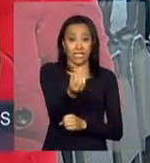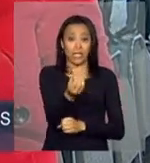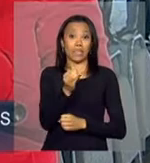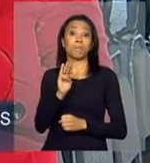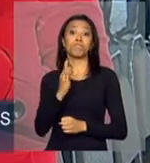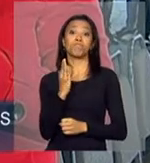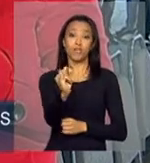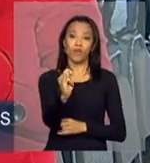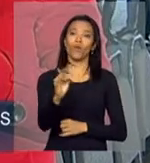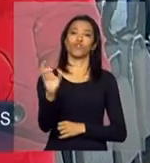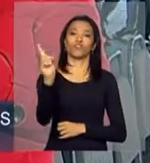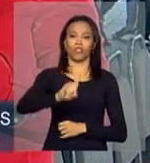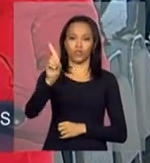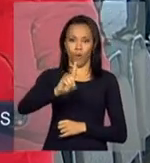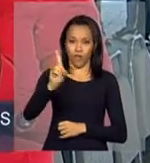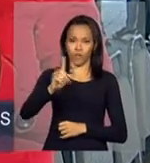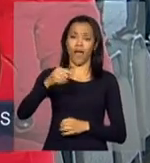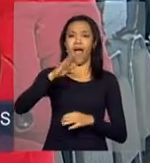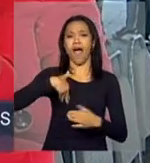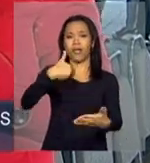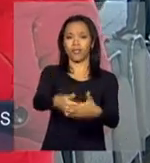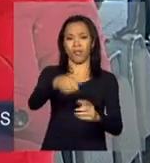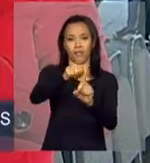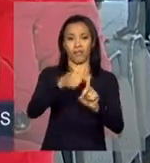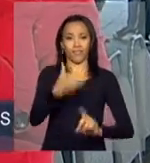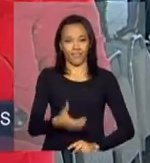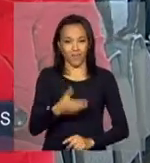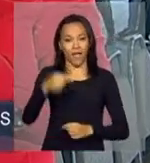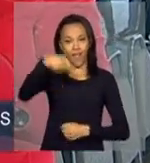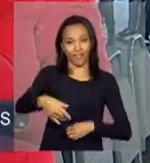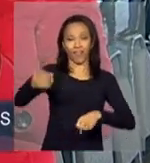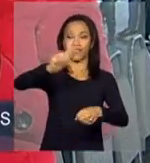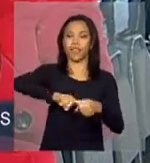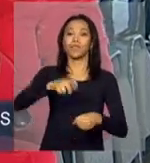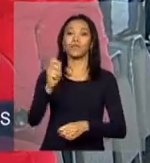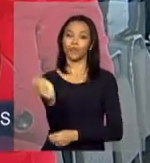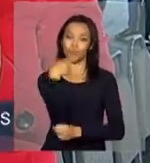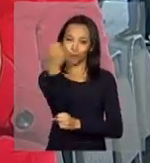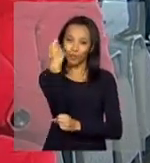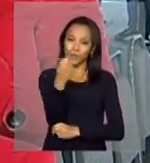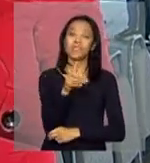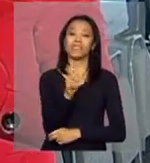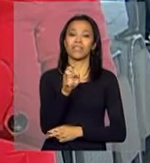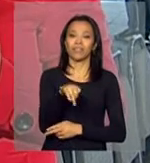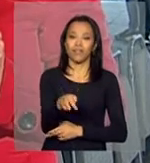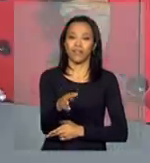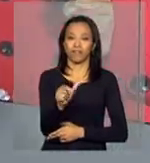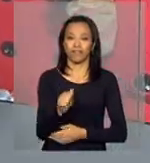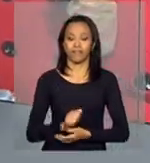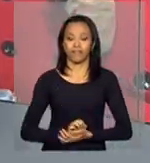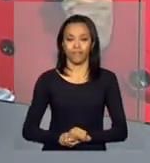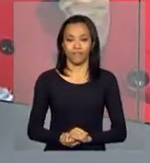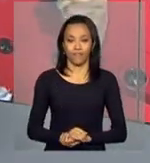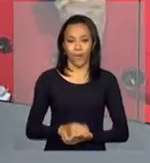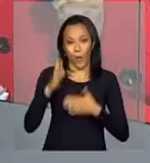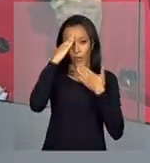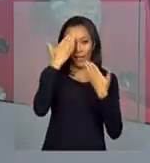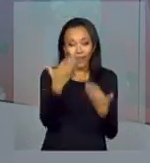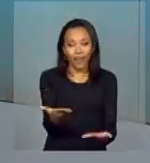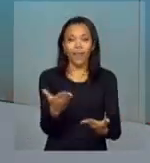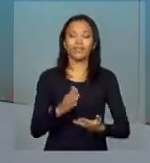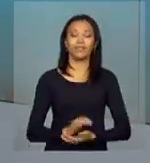bilhões de dólares até dezembro deste ano. De Osório, no Rio Grande do Sul, Daniela Almeida.